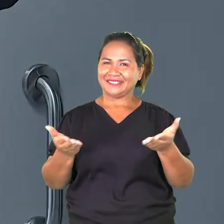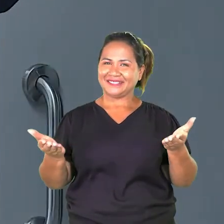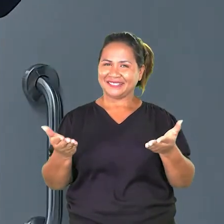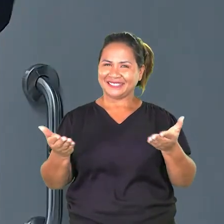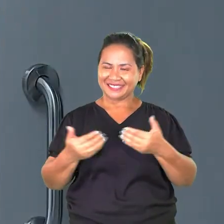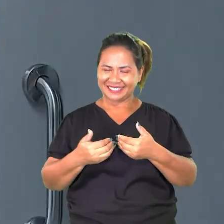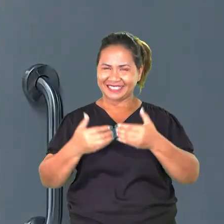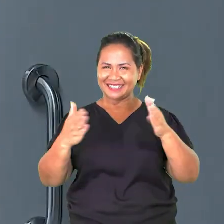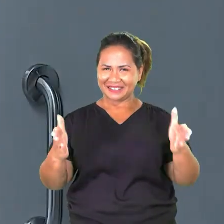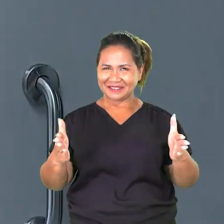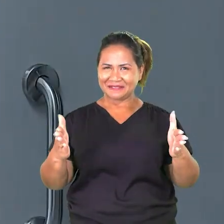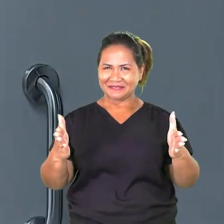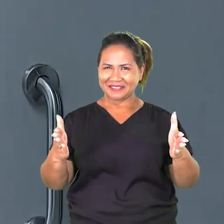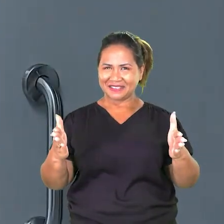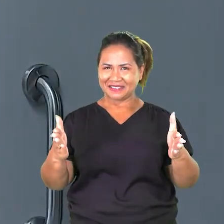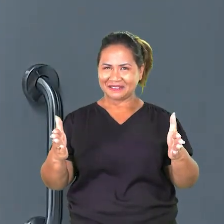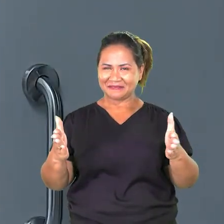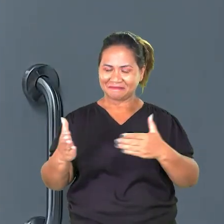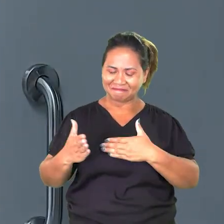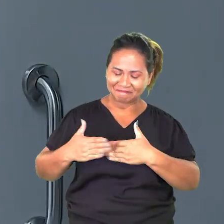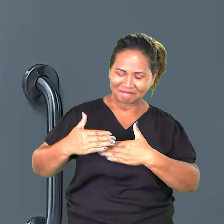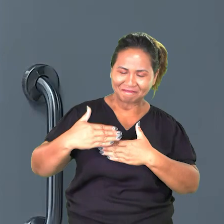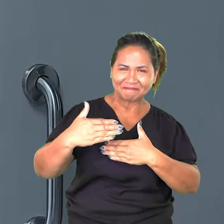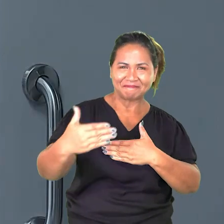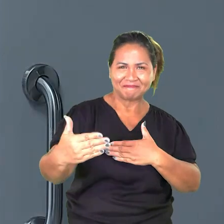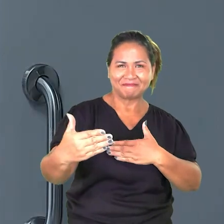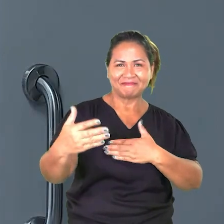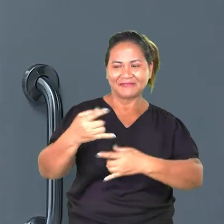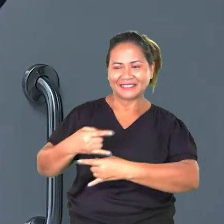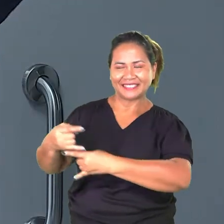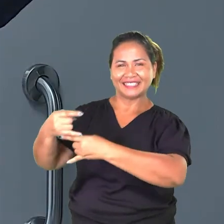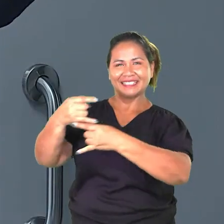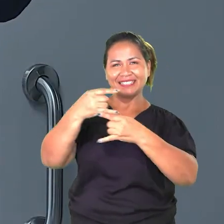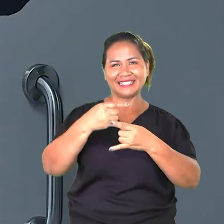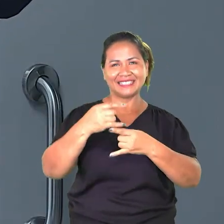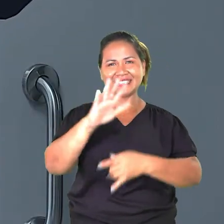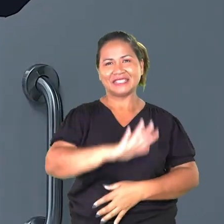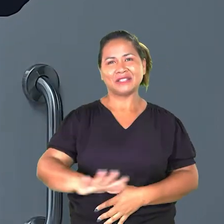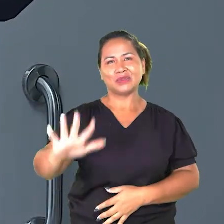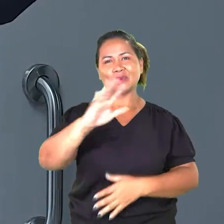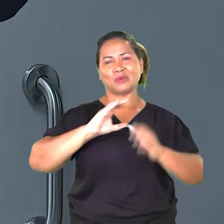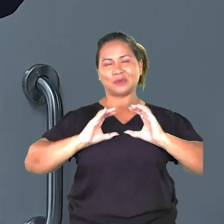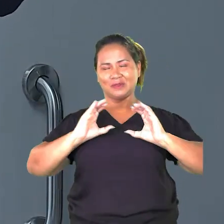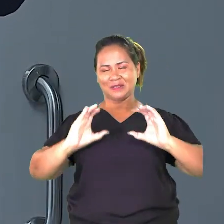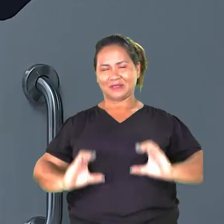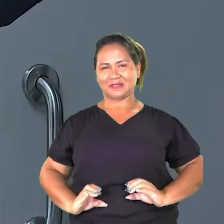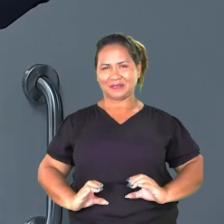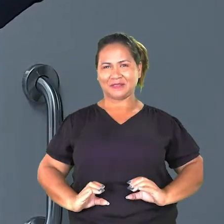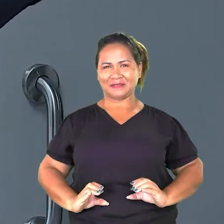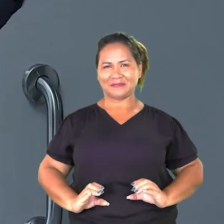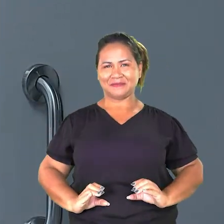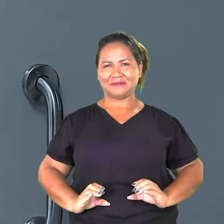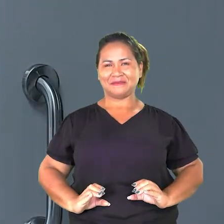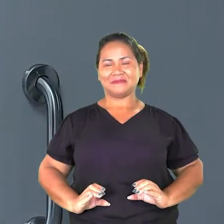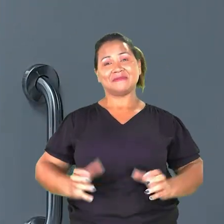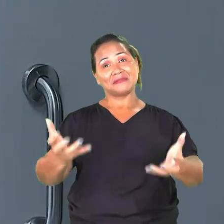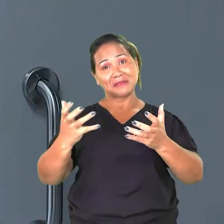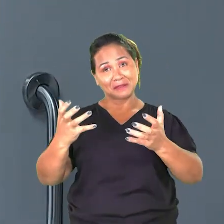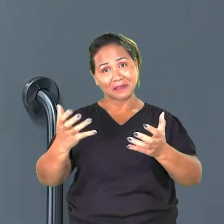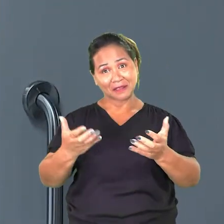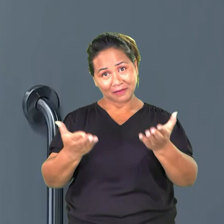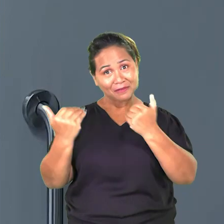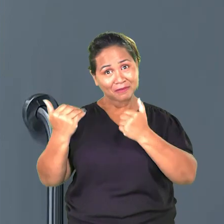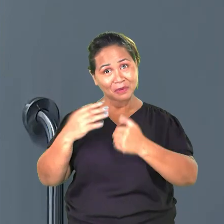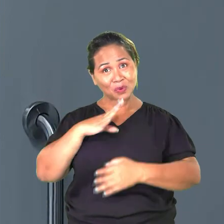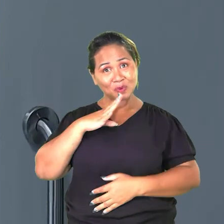hoje... Cerimonialista Edu Garcia. Casa, e a partir de agora, a exposição de toda cidadã e todo cidadão